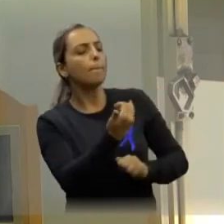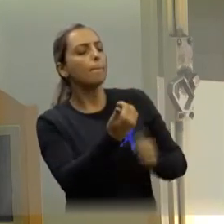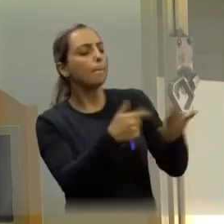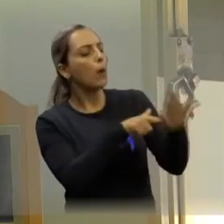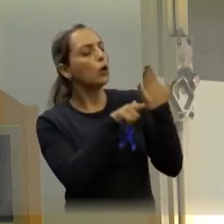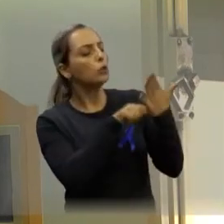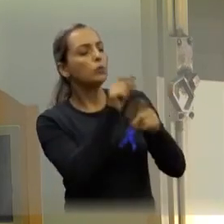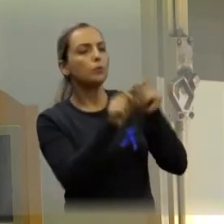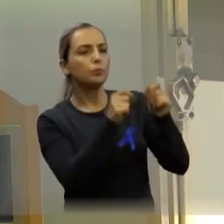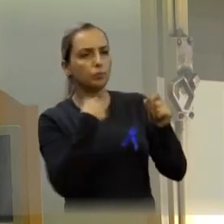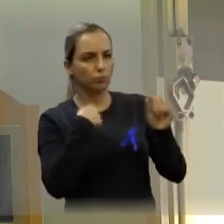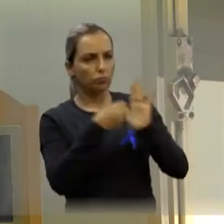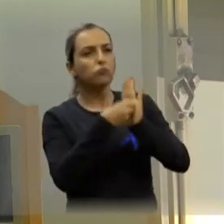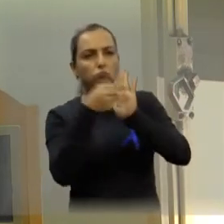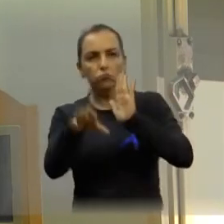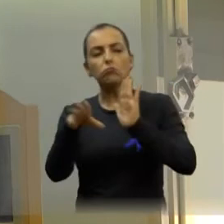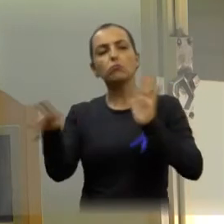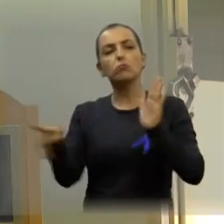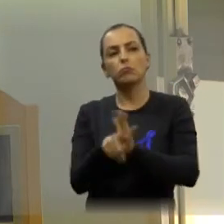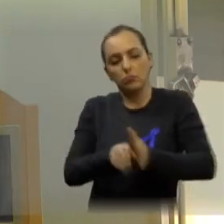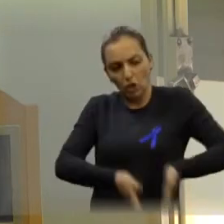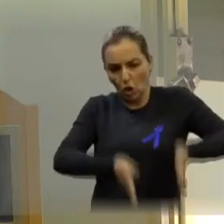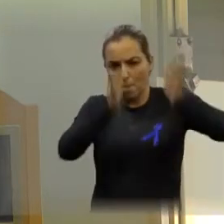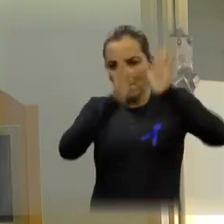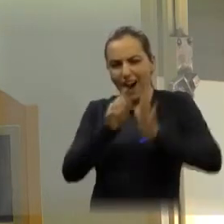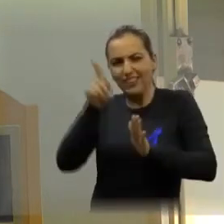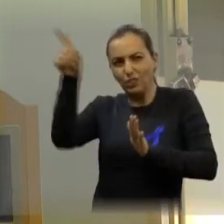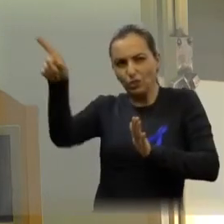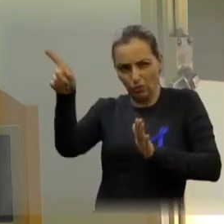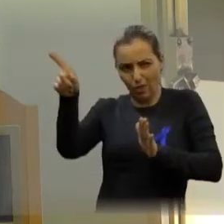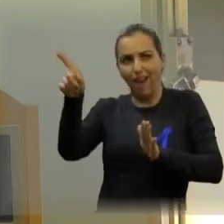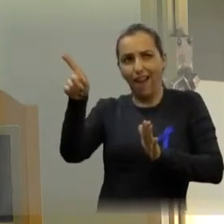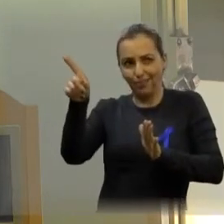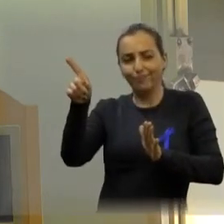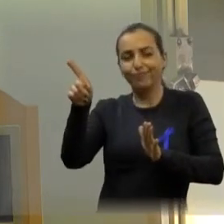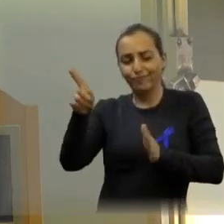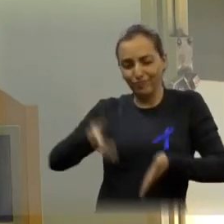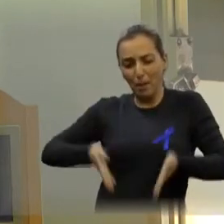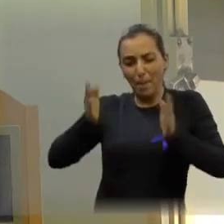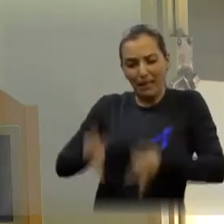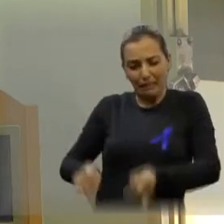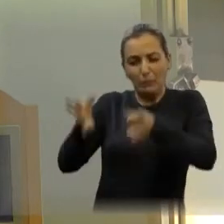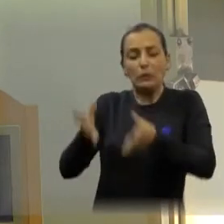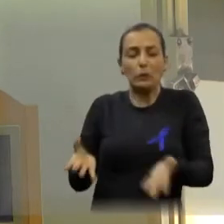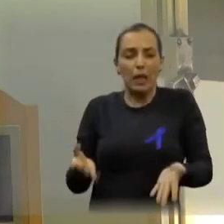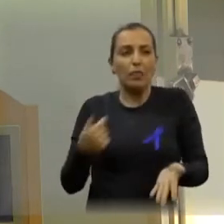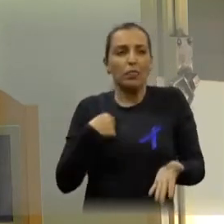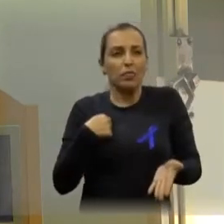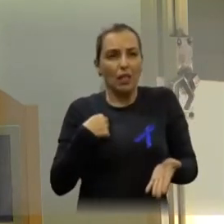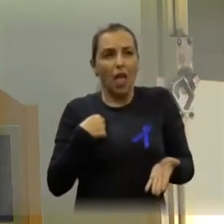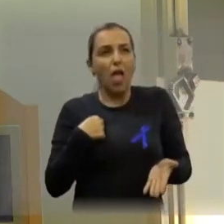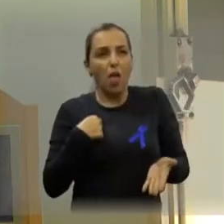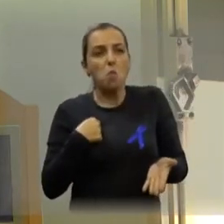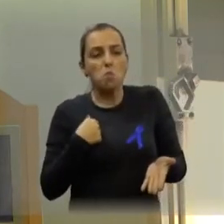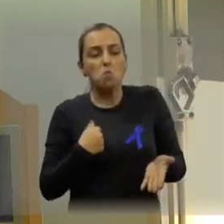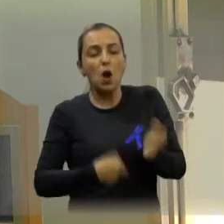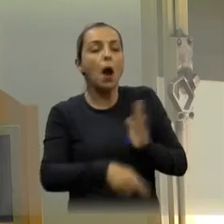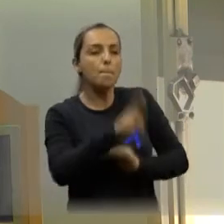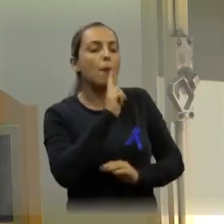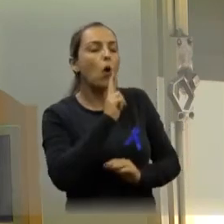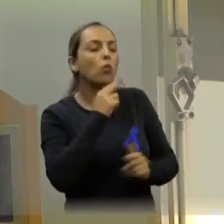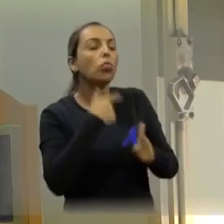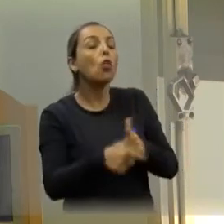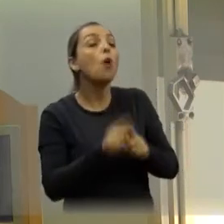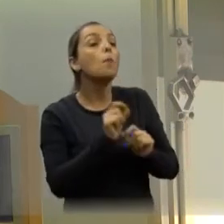tenho uma indicação desse prédio lá da Vaz Filho. E aí eu li e recebi uma resposta que